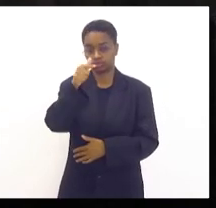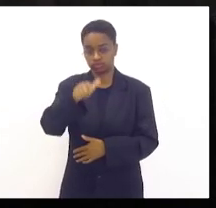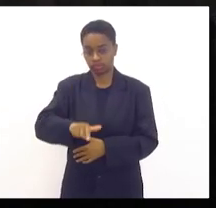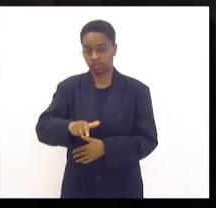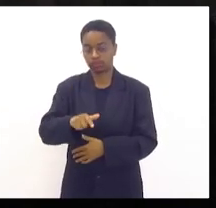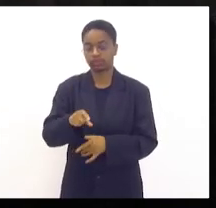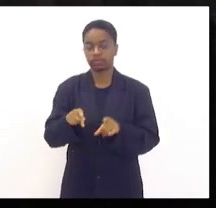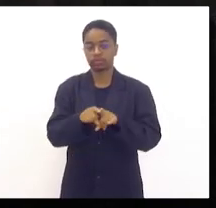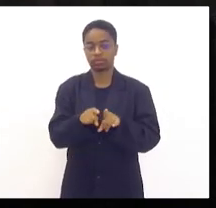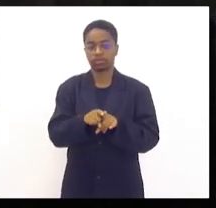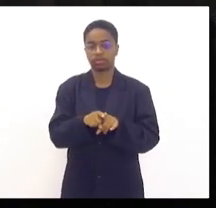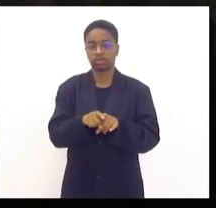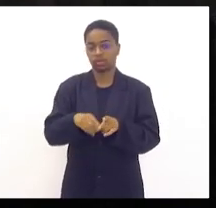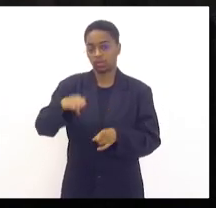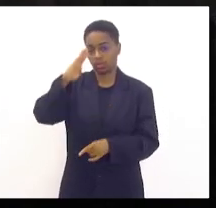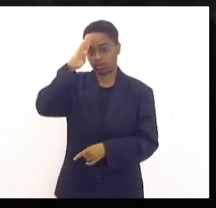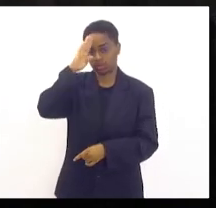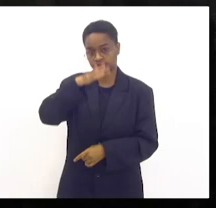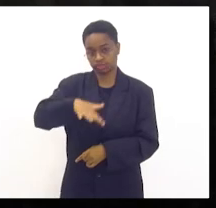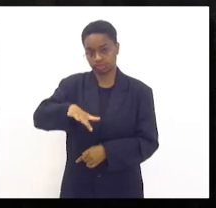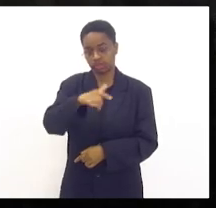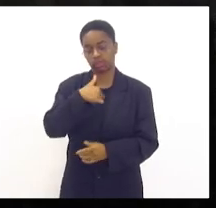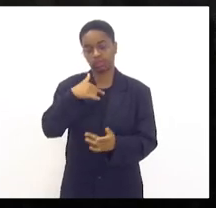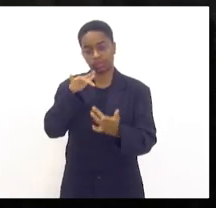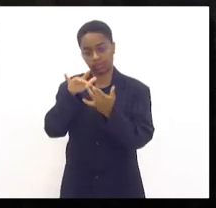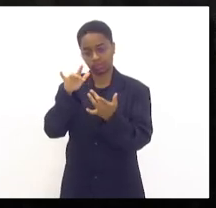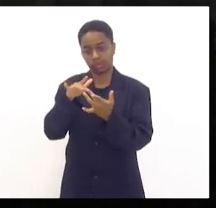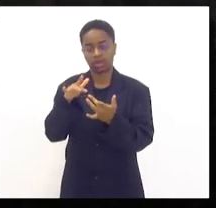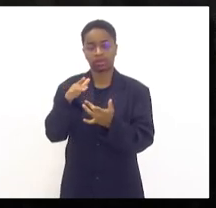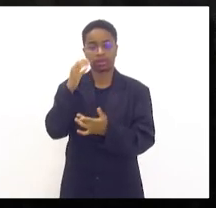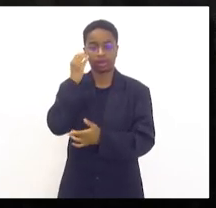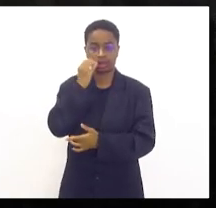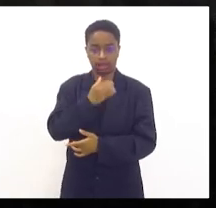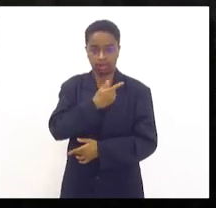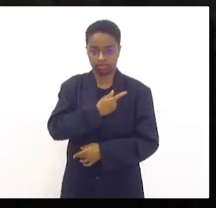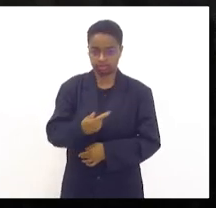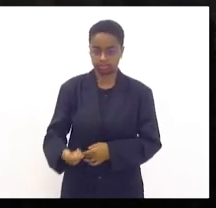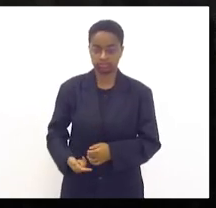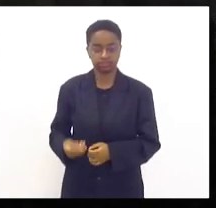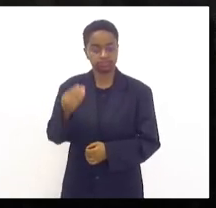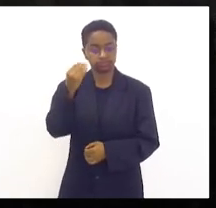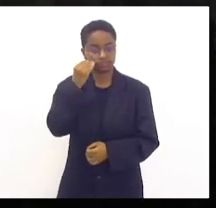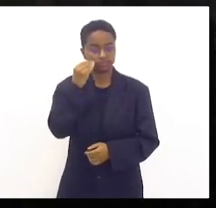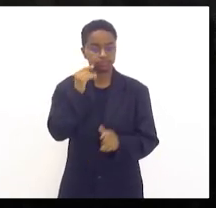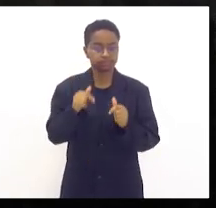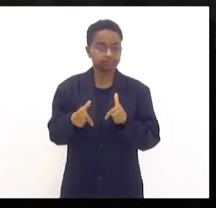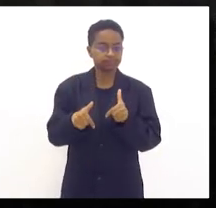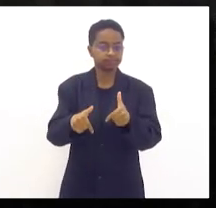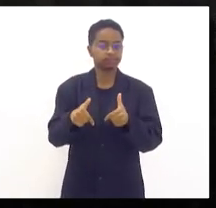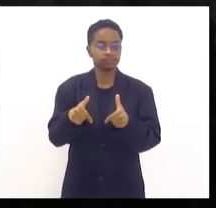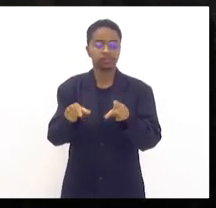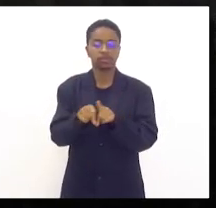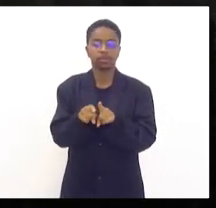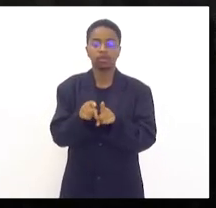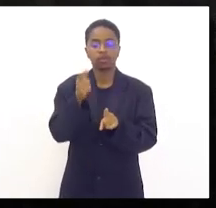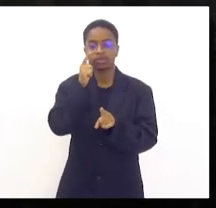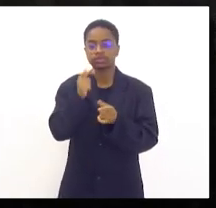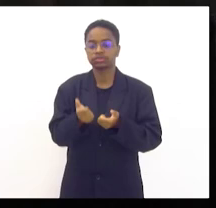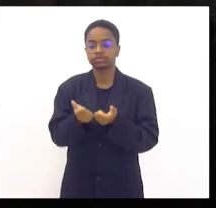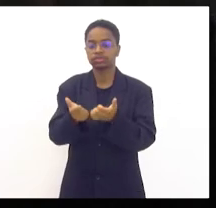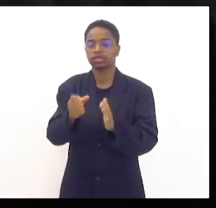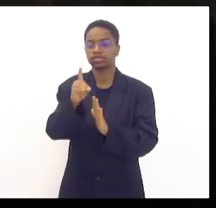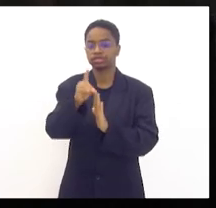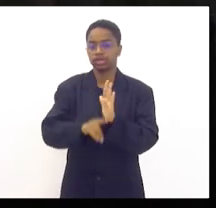ao comandante-geral, fiz contato com o nosso governador, Cláudio Castro, que a gente possa intensificar e manter o direito de ir e vir